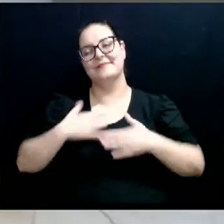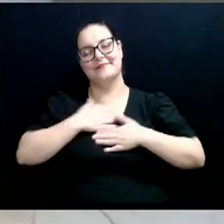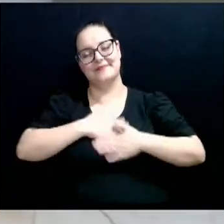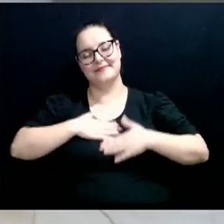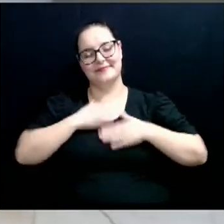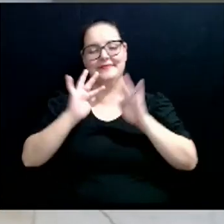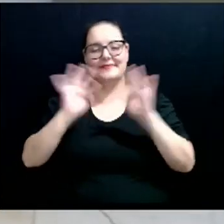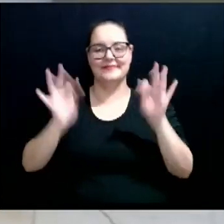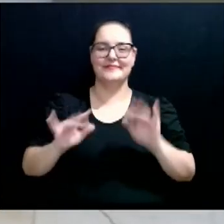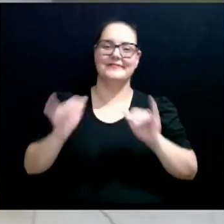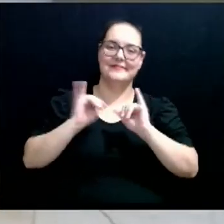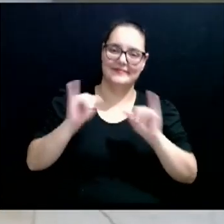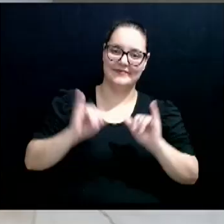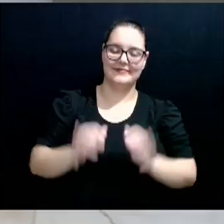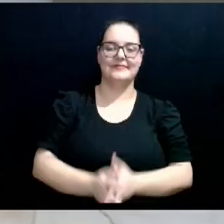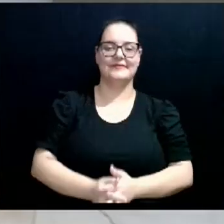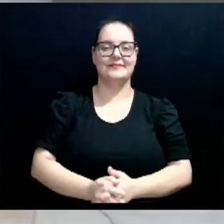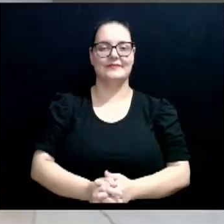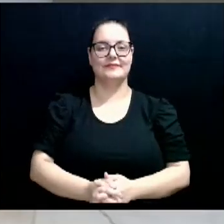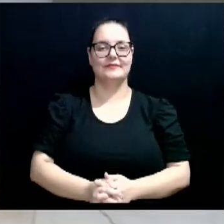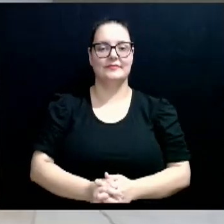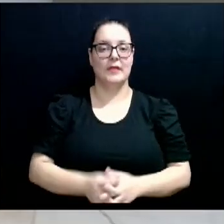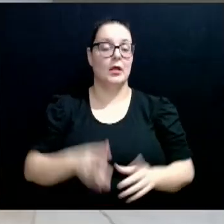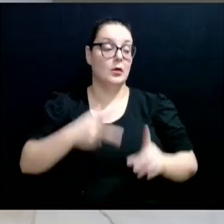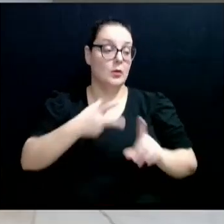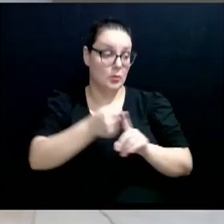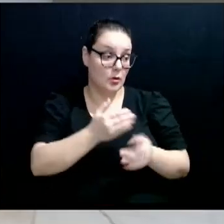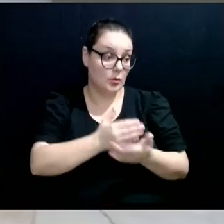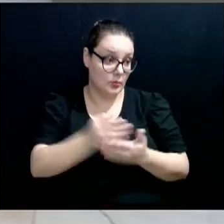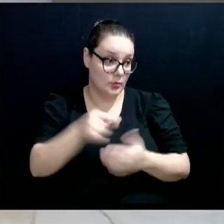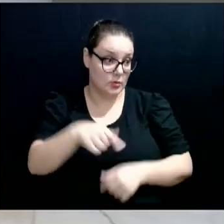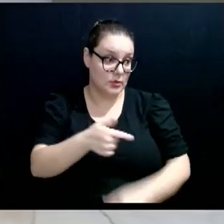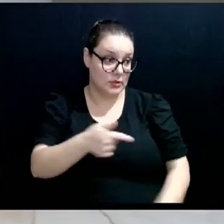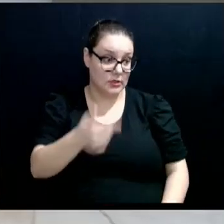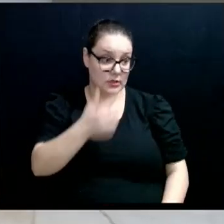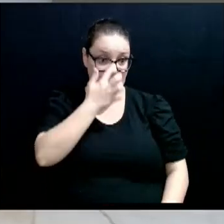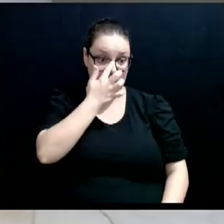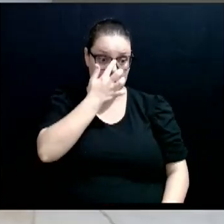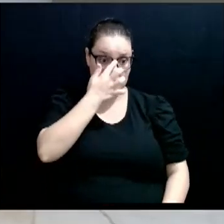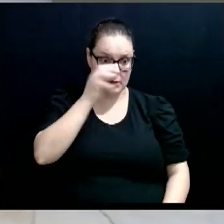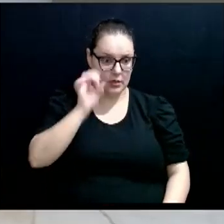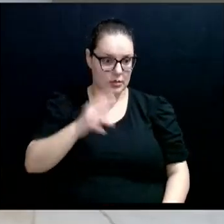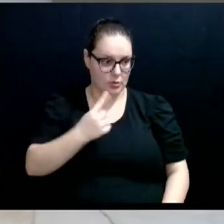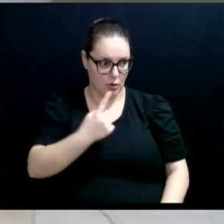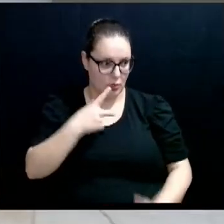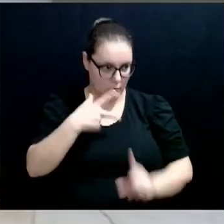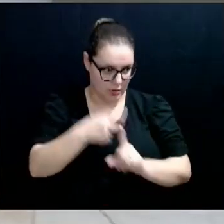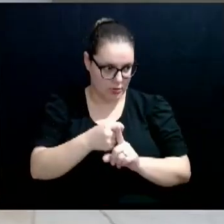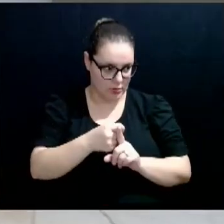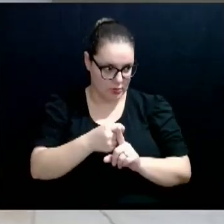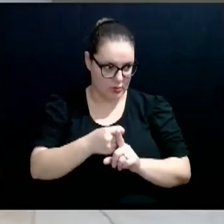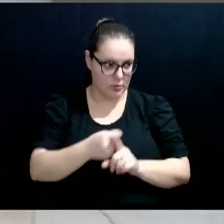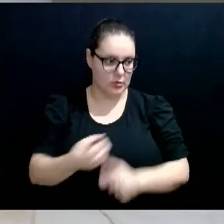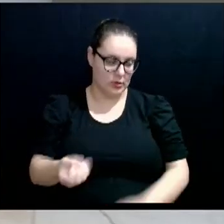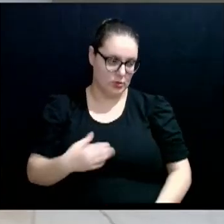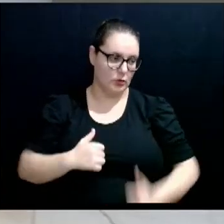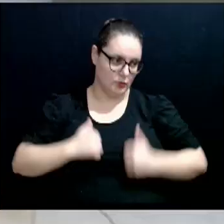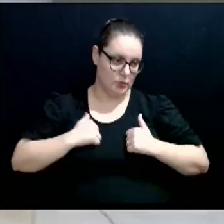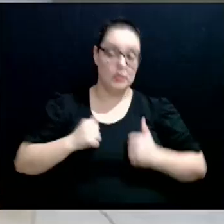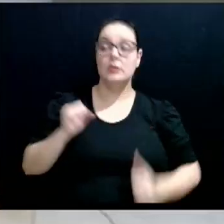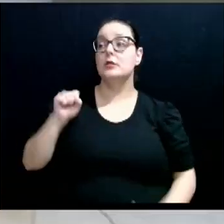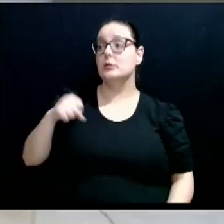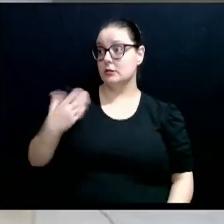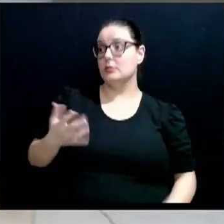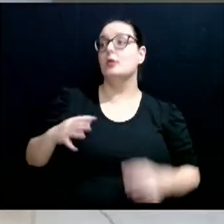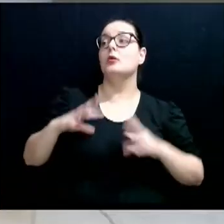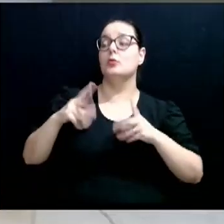população. E a vacinação começou no início dessa semana, é apenas uma dose desse novo imunizante? Isso, então toda gestante